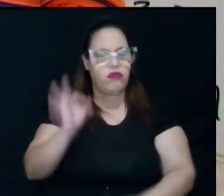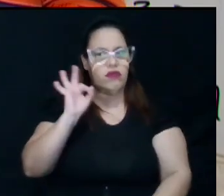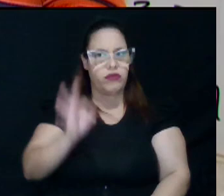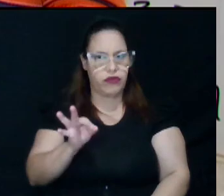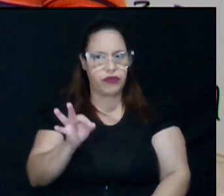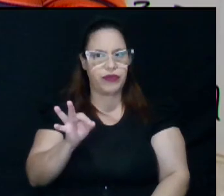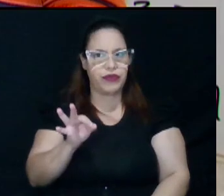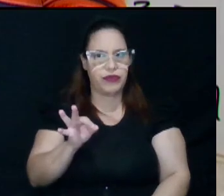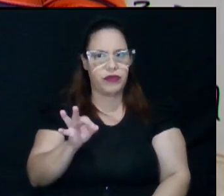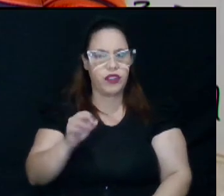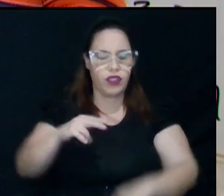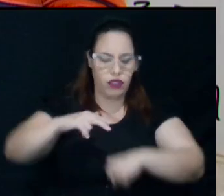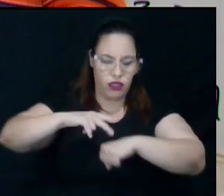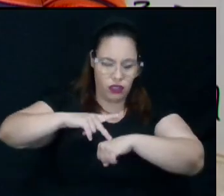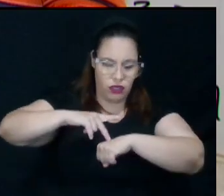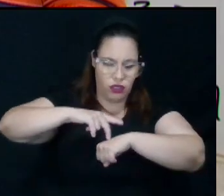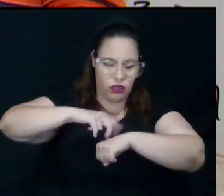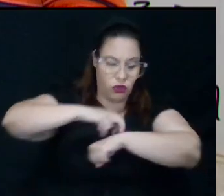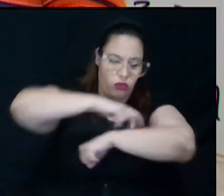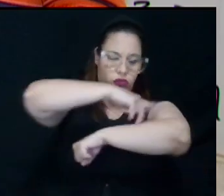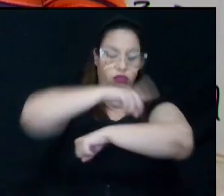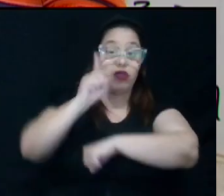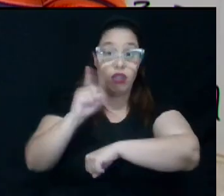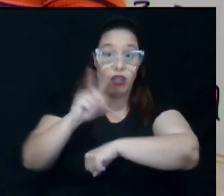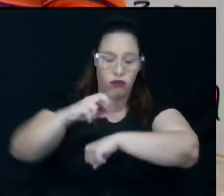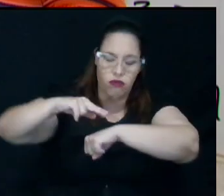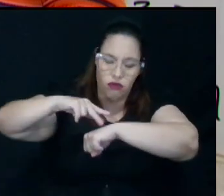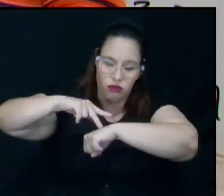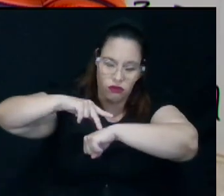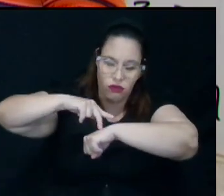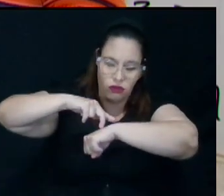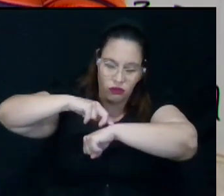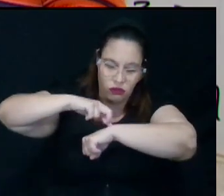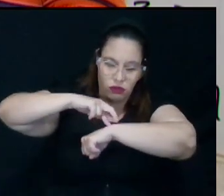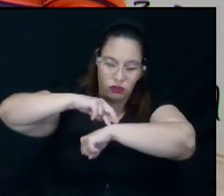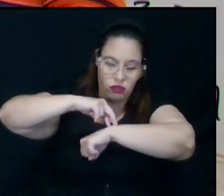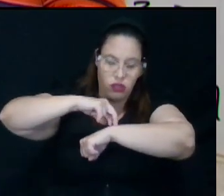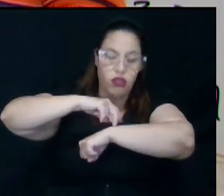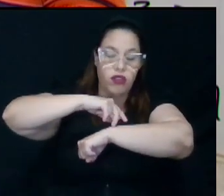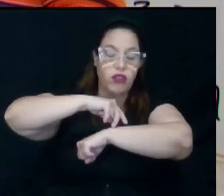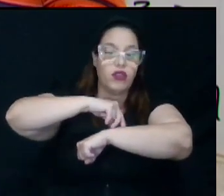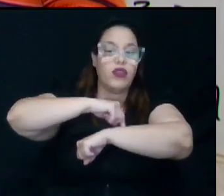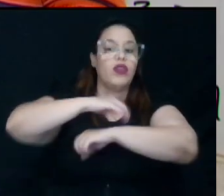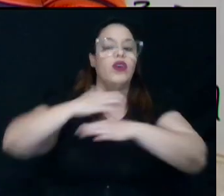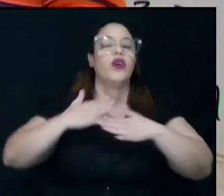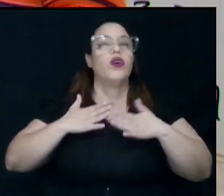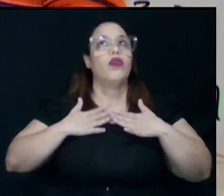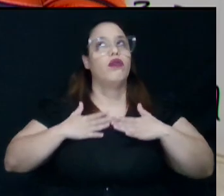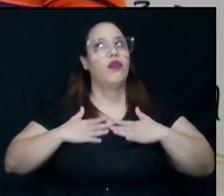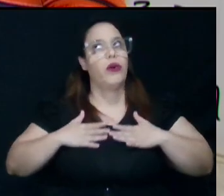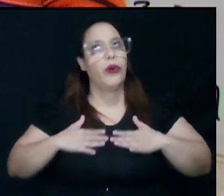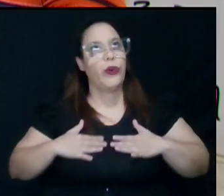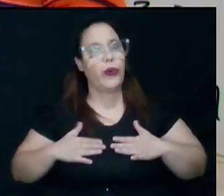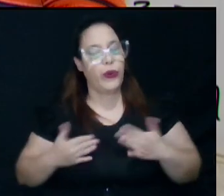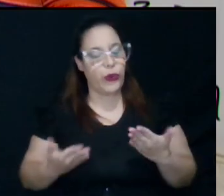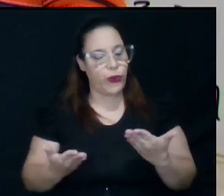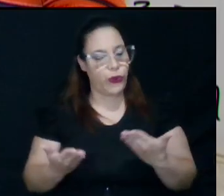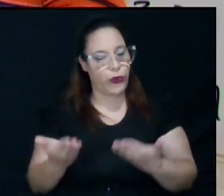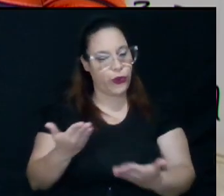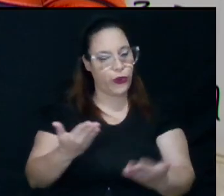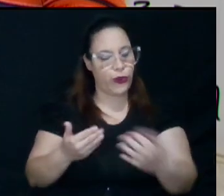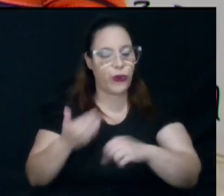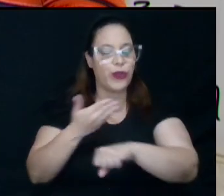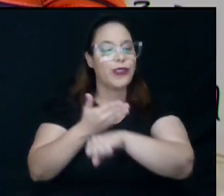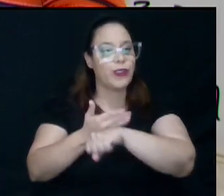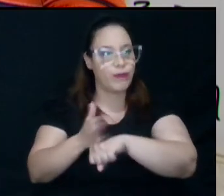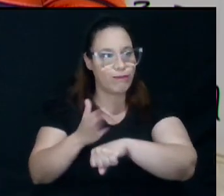a andar para depois correr. Então precisa ter a calma para passar por todas as etapas, e isso é treino. E aprender física